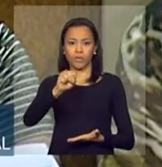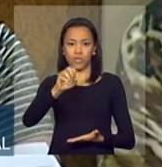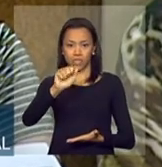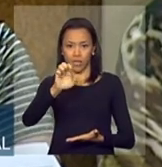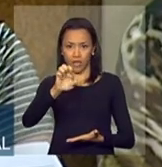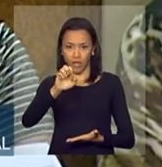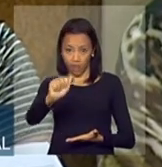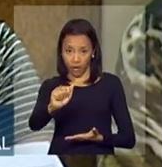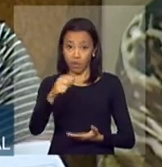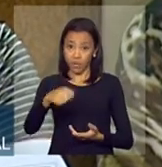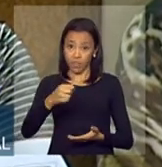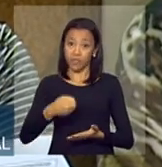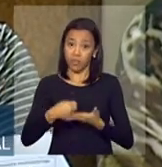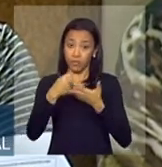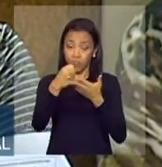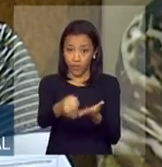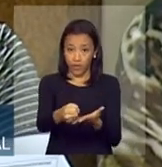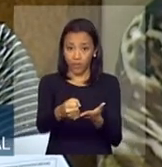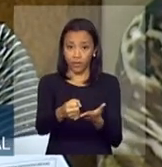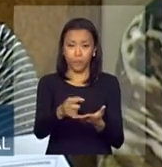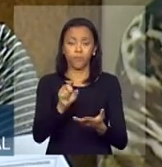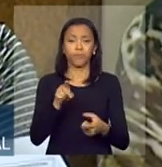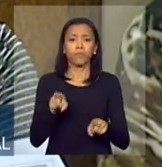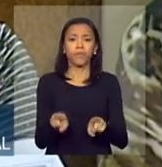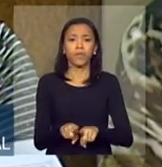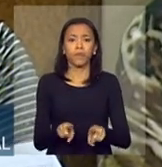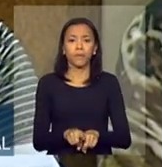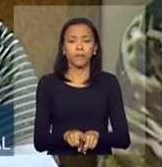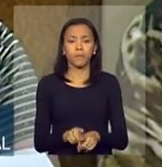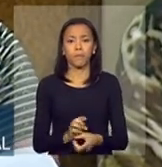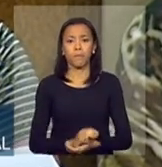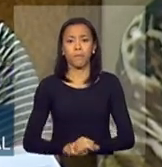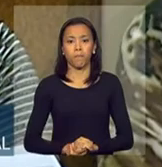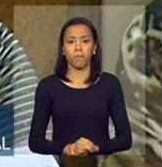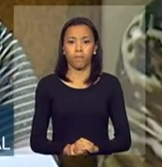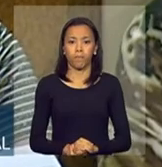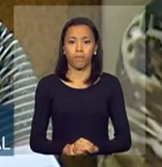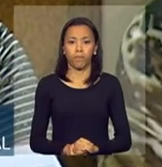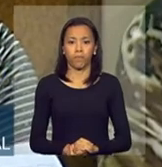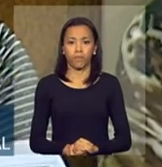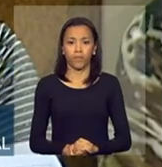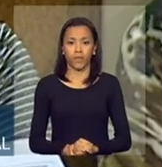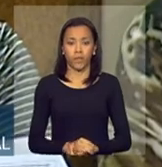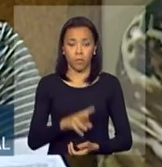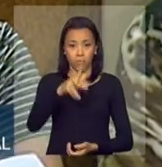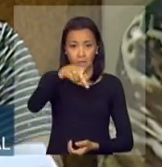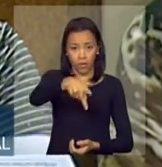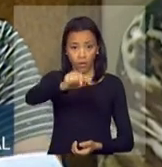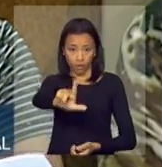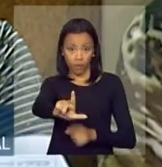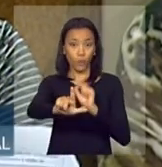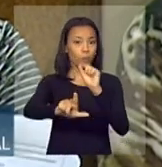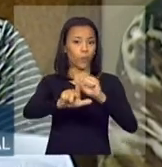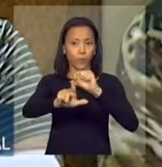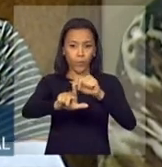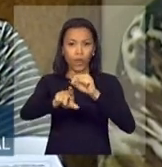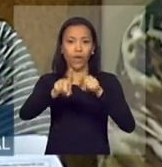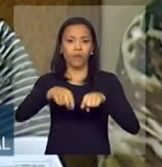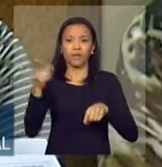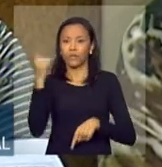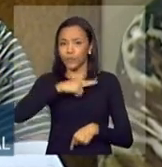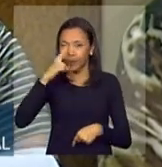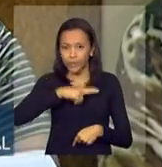aprovados. O PL de abastecimento, né, é um PL que é